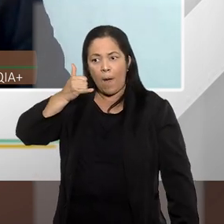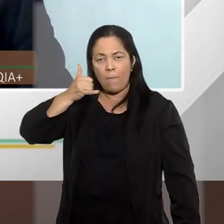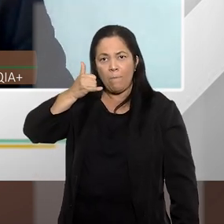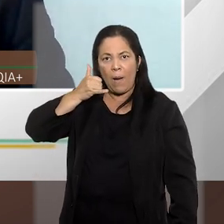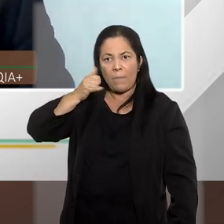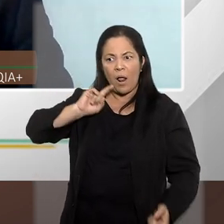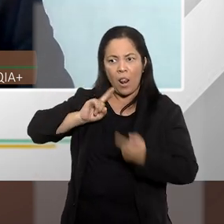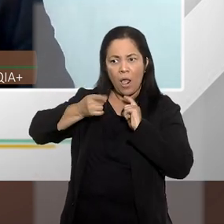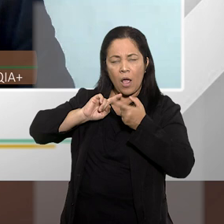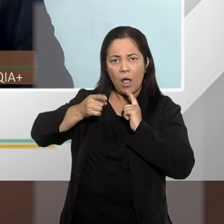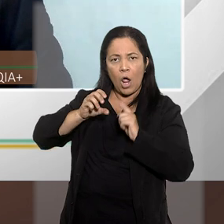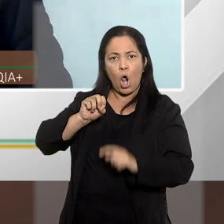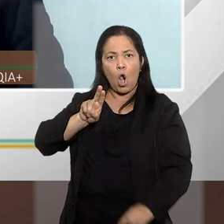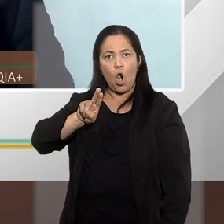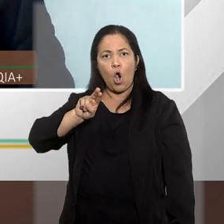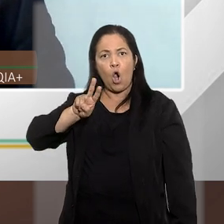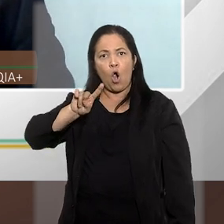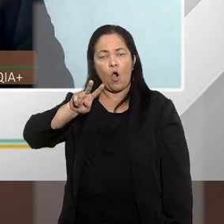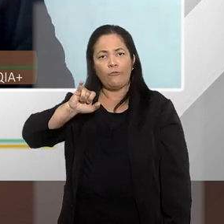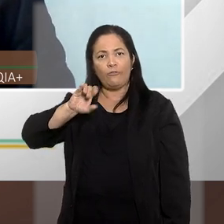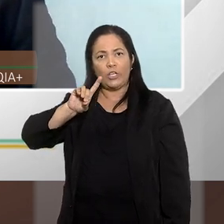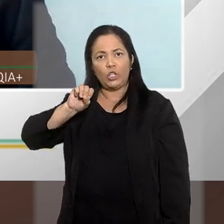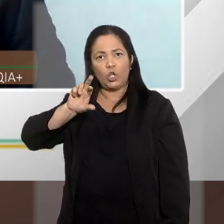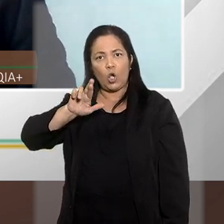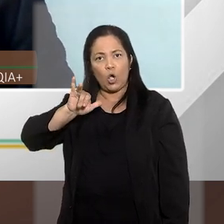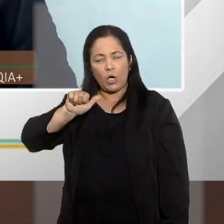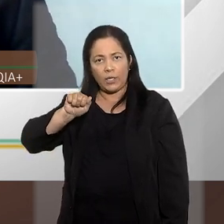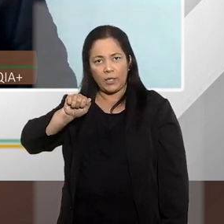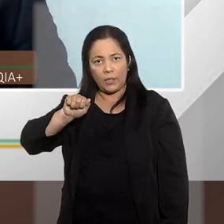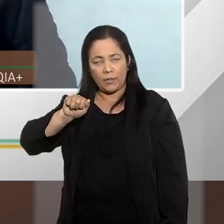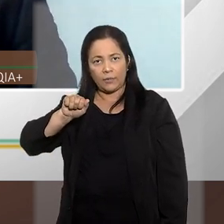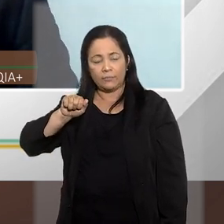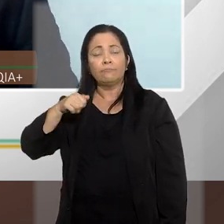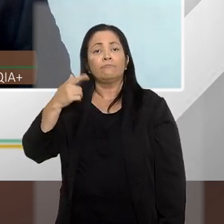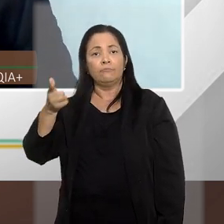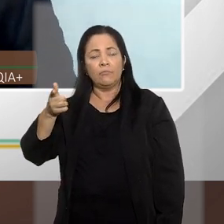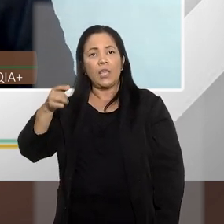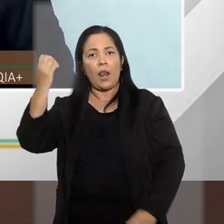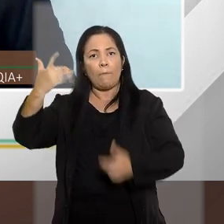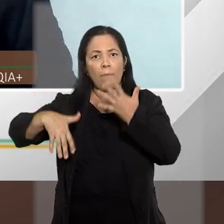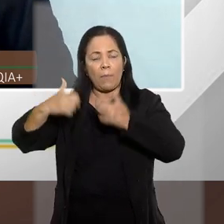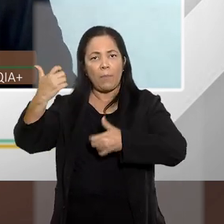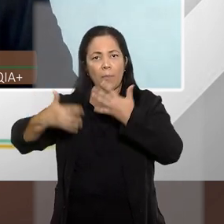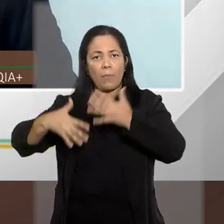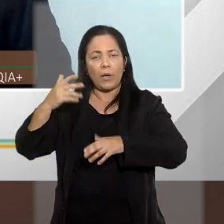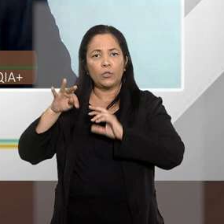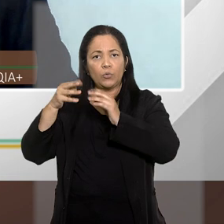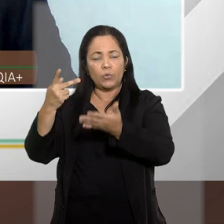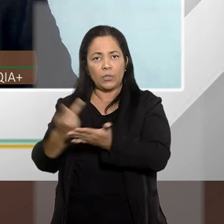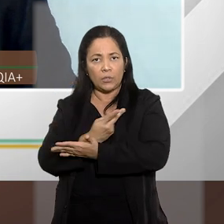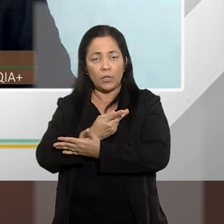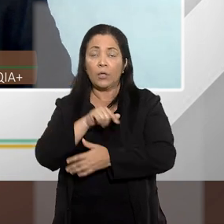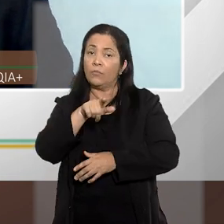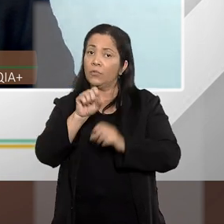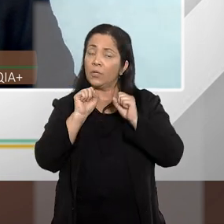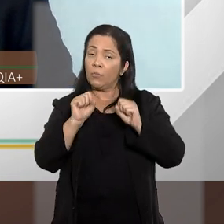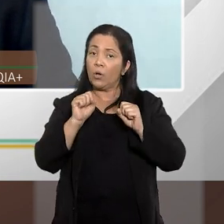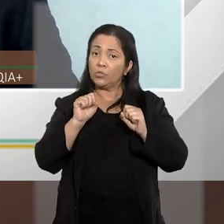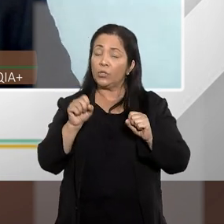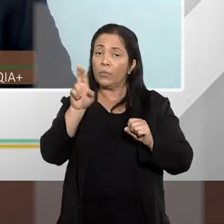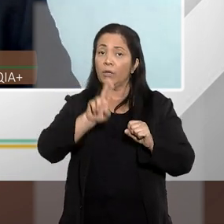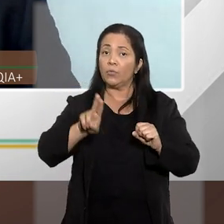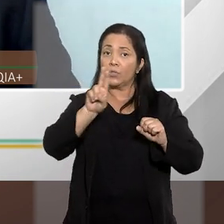que pode ser acessado via por teclar 100, mas também pode ser acessado por diversas outras vias,